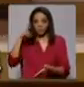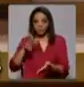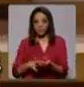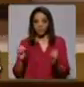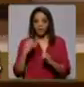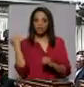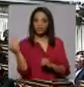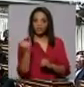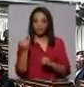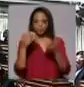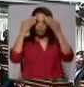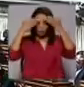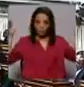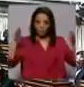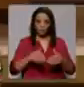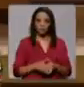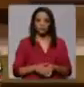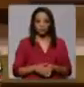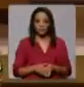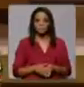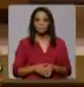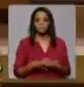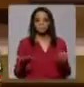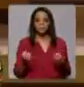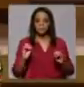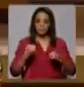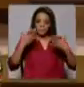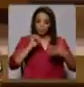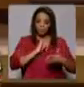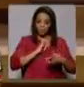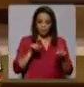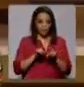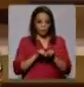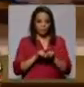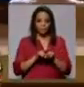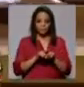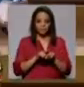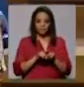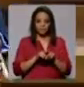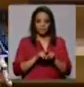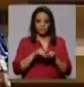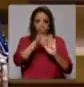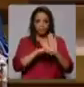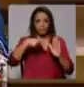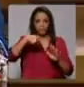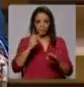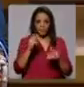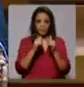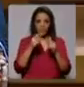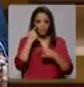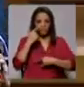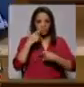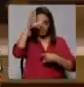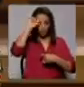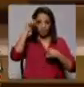das instituições democráticas. Não está nos nossos princípios uma espécie de Big Brother estatal que tudo controla, que